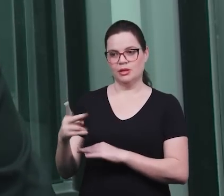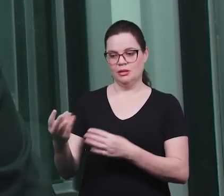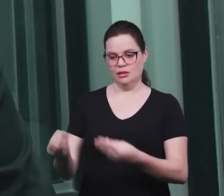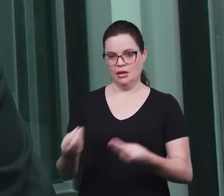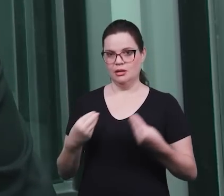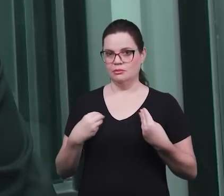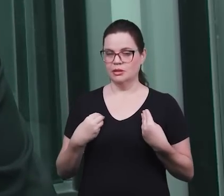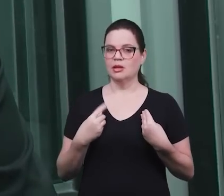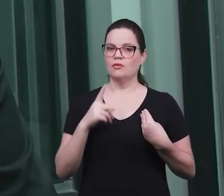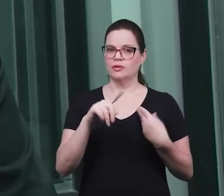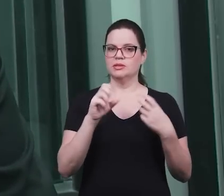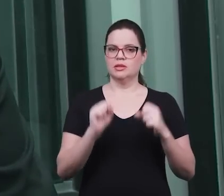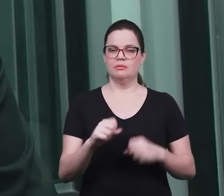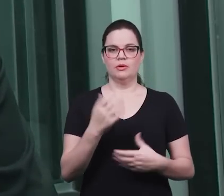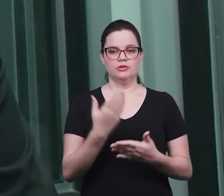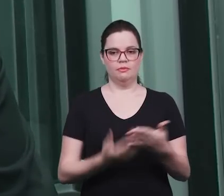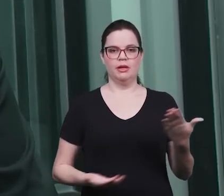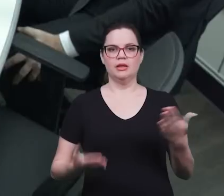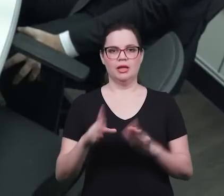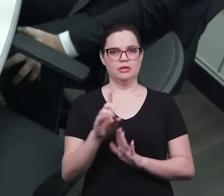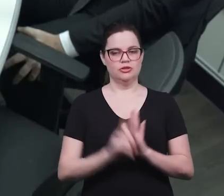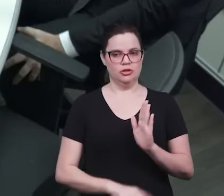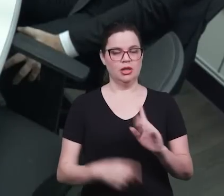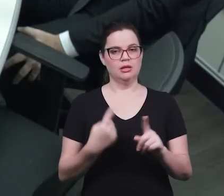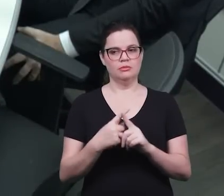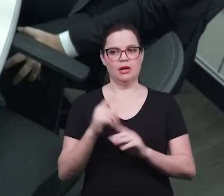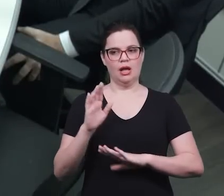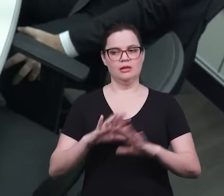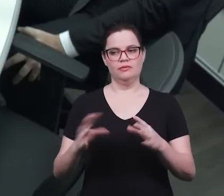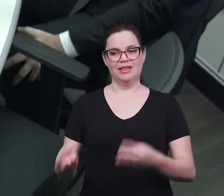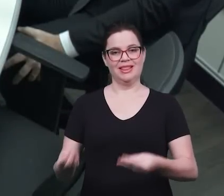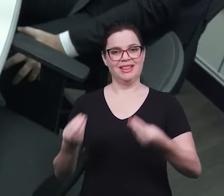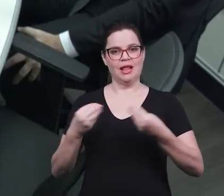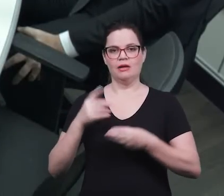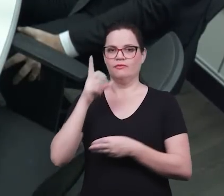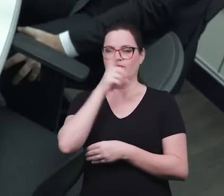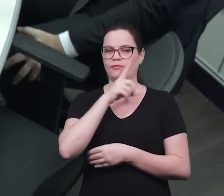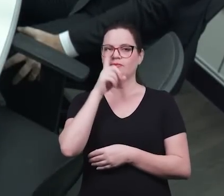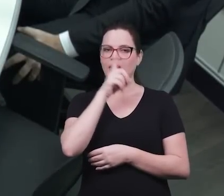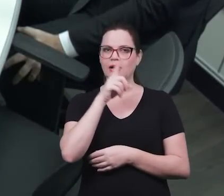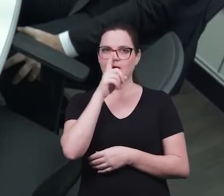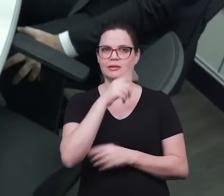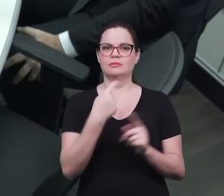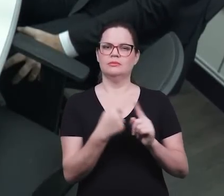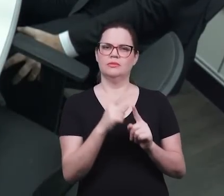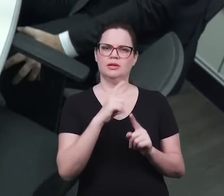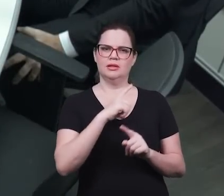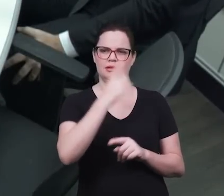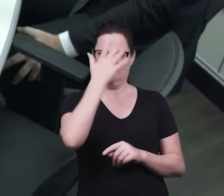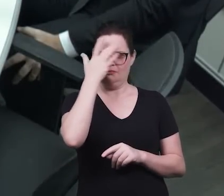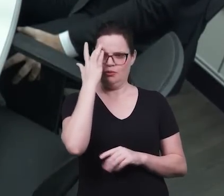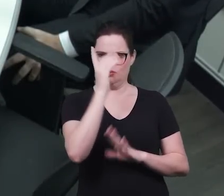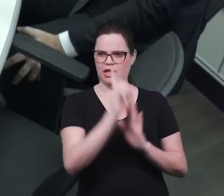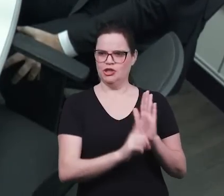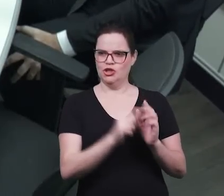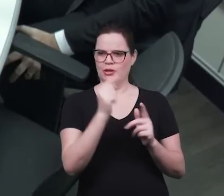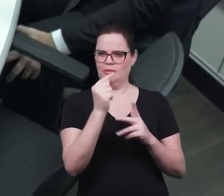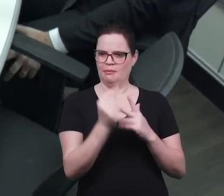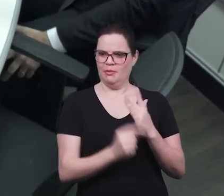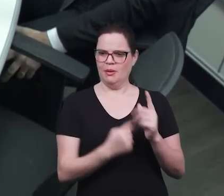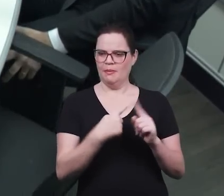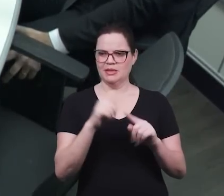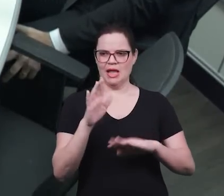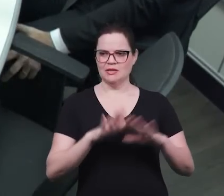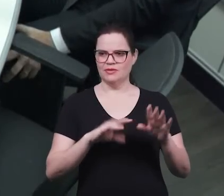direito. De uma série de eventuais situações de direito, né, que a pessoa tem, mas que nesse caso